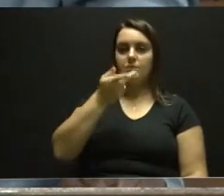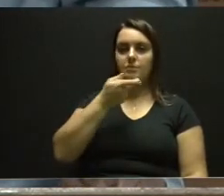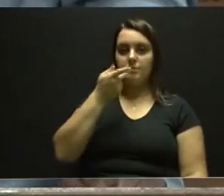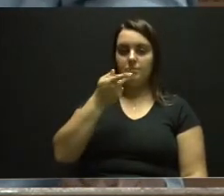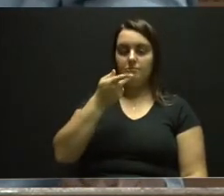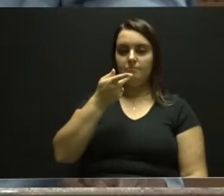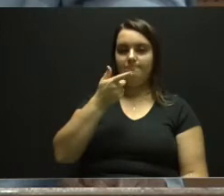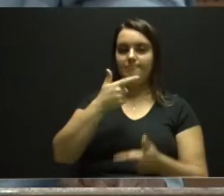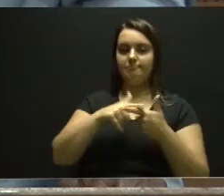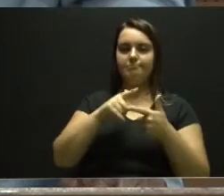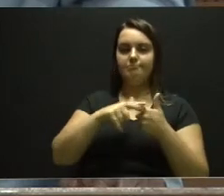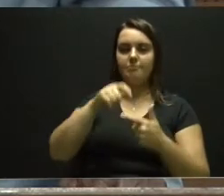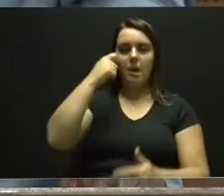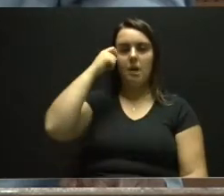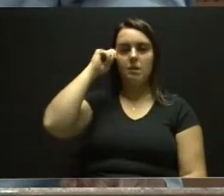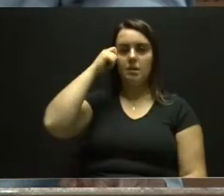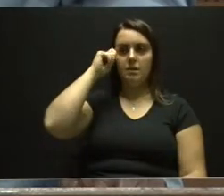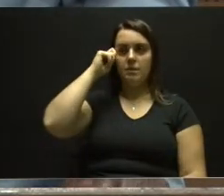racial